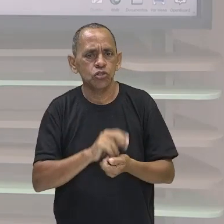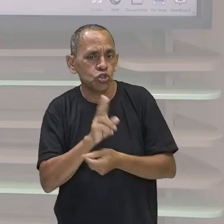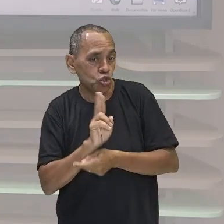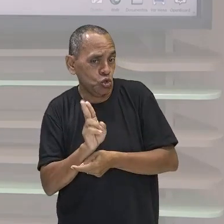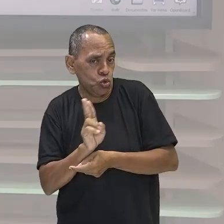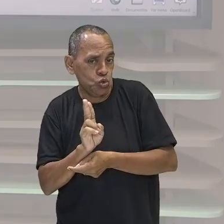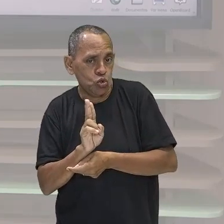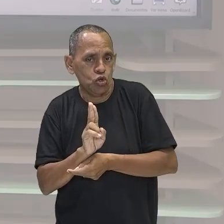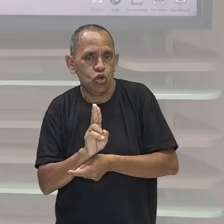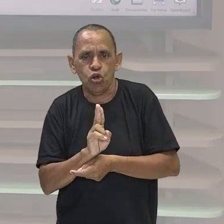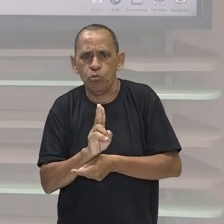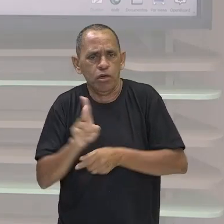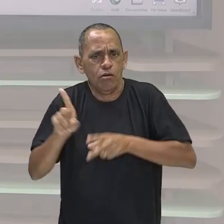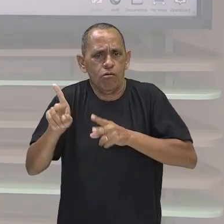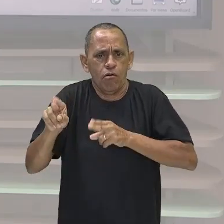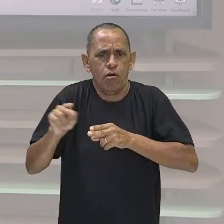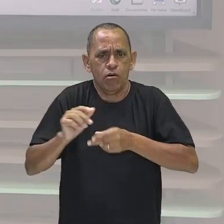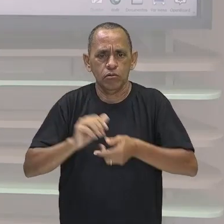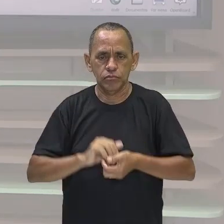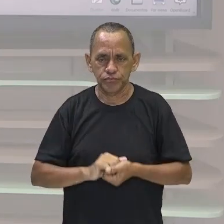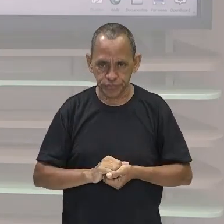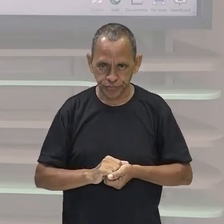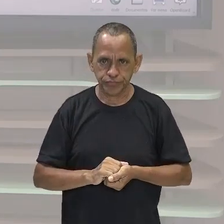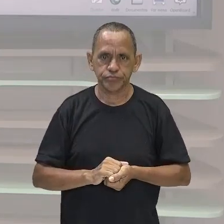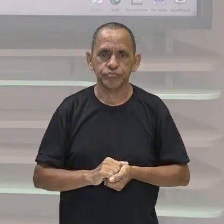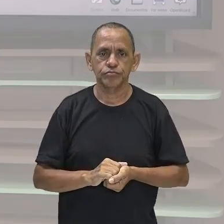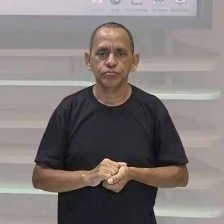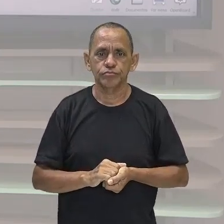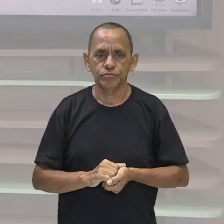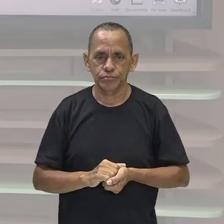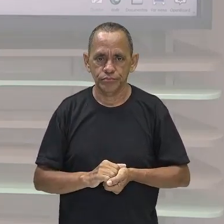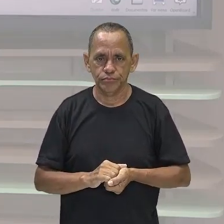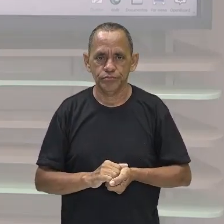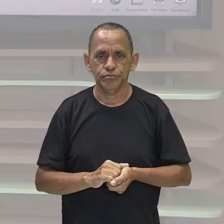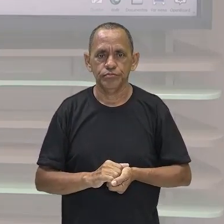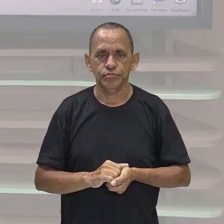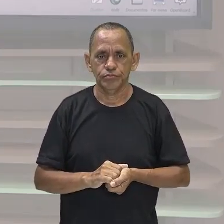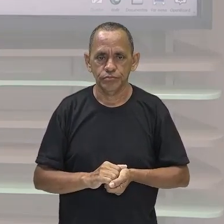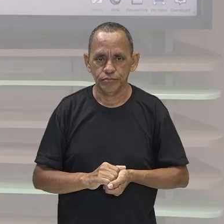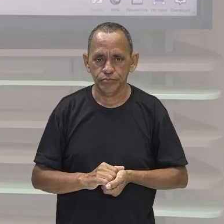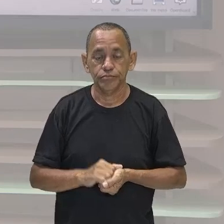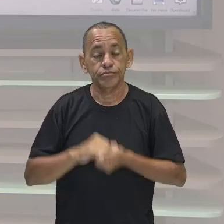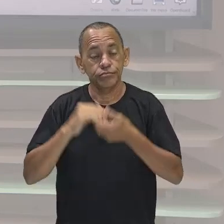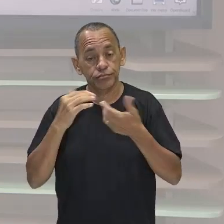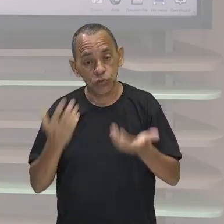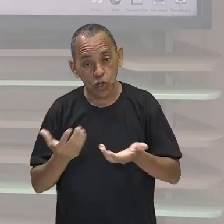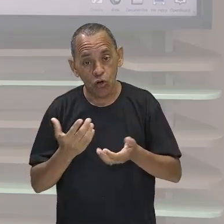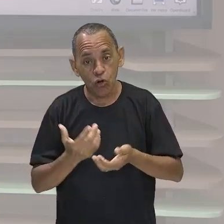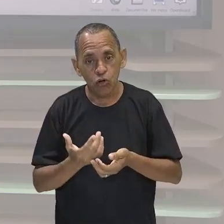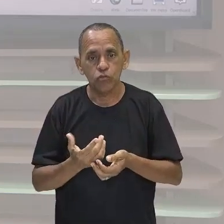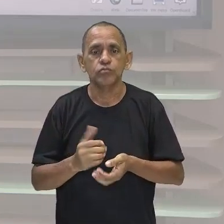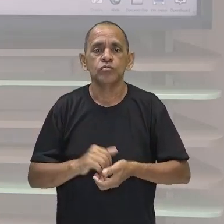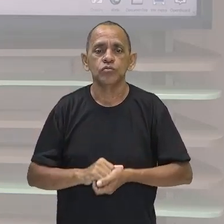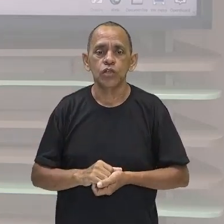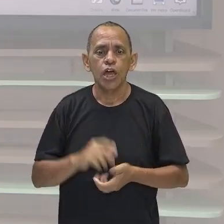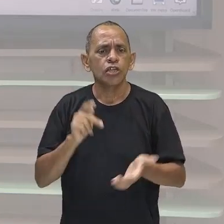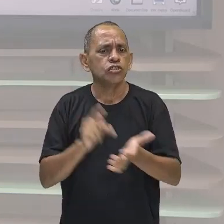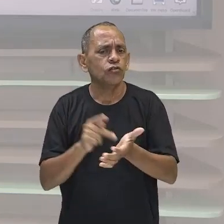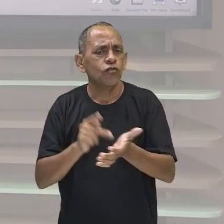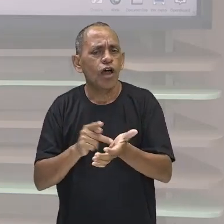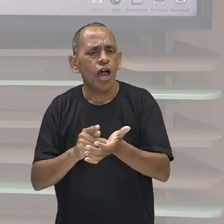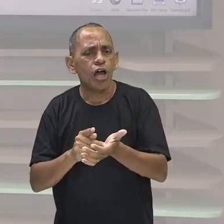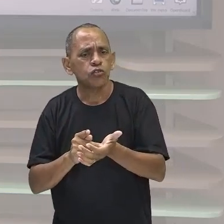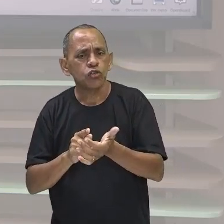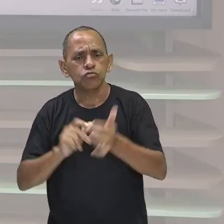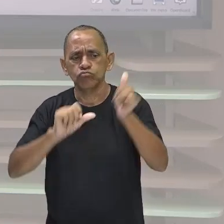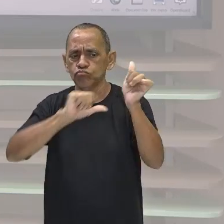mesma coisa, tá? Quando eu falar substantivo e nome é a mesma coisa. Então, eles vão substituindo. Em vez de ficar repetindo e o texto fica cansativo, o pronome ele